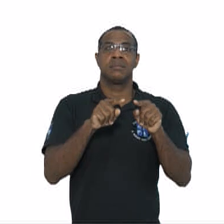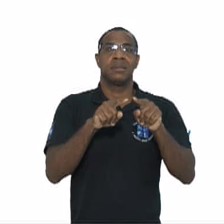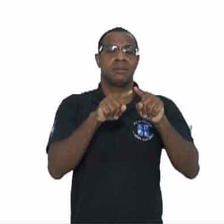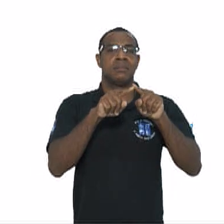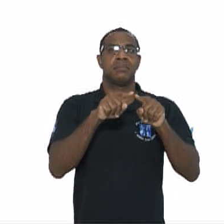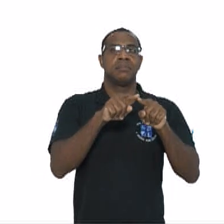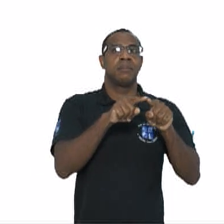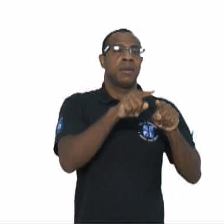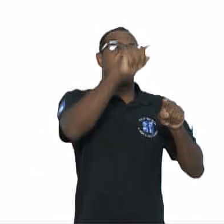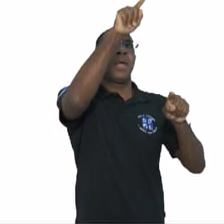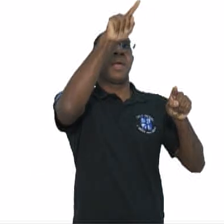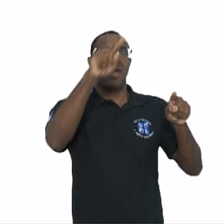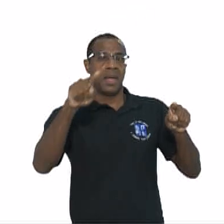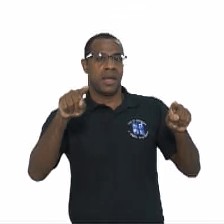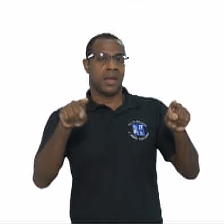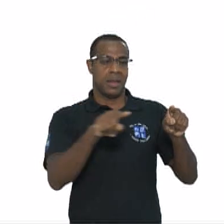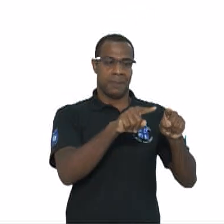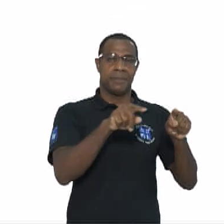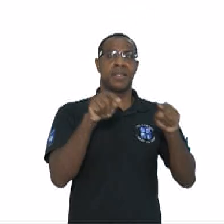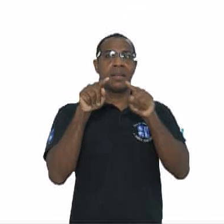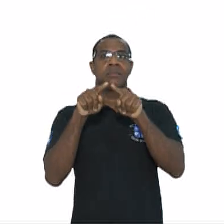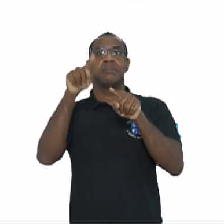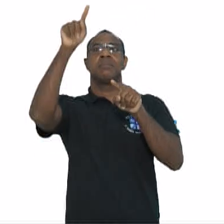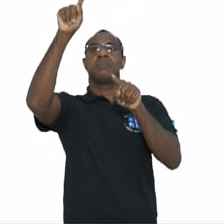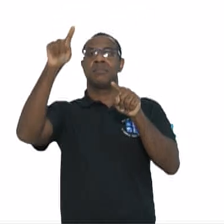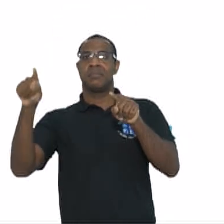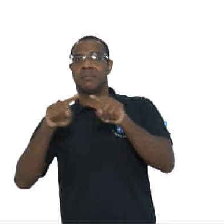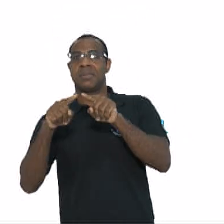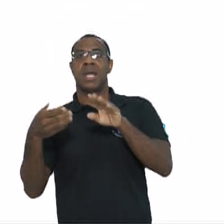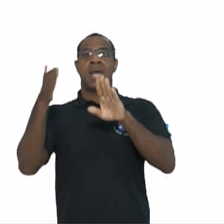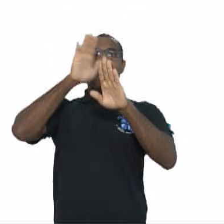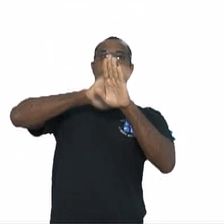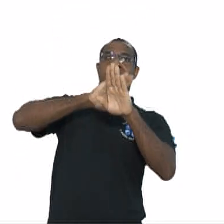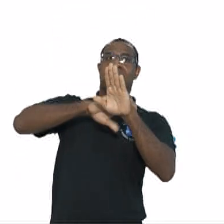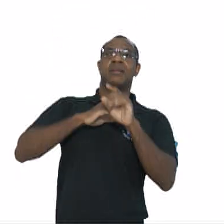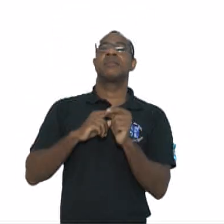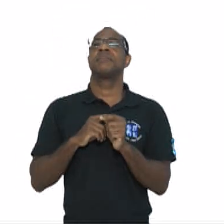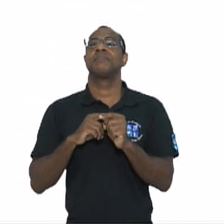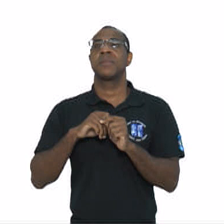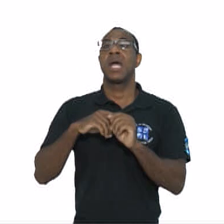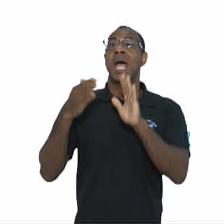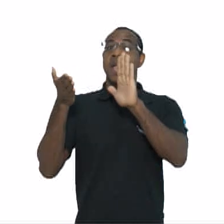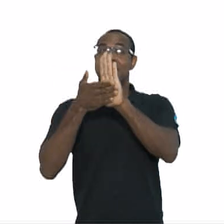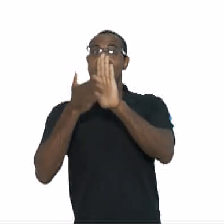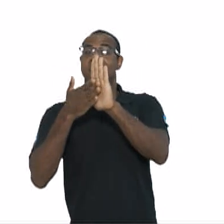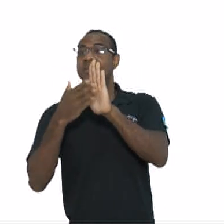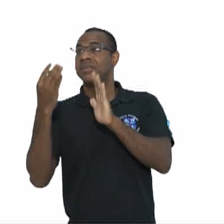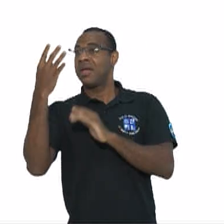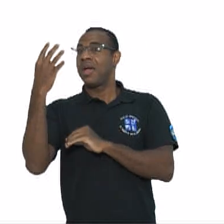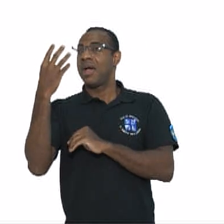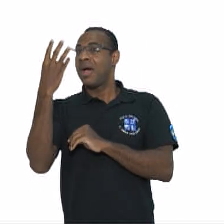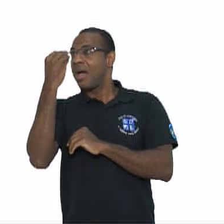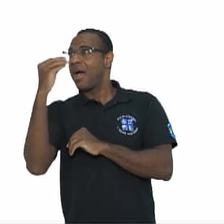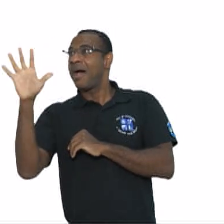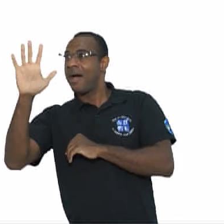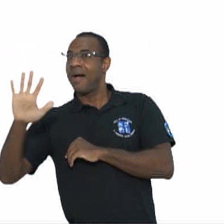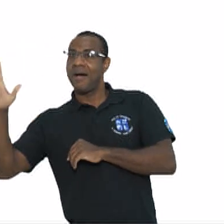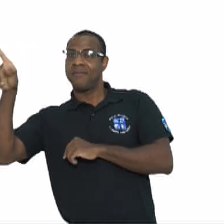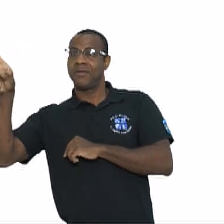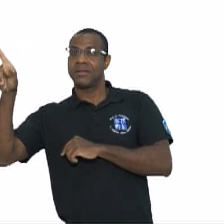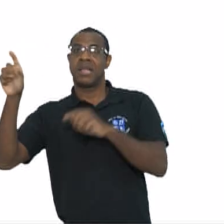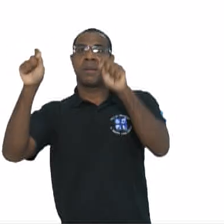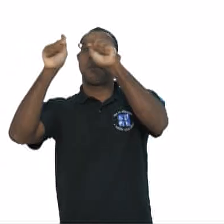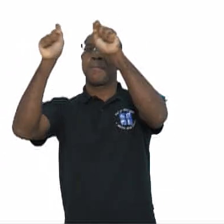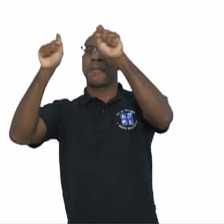Gizé, do Quefre, Miquerinos, do Quéops. Na frente, a famosa imagem de uma outra